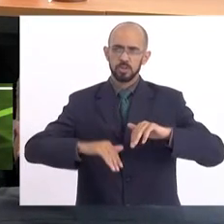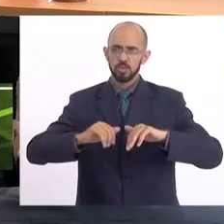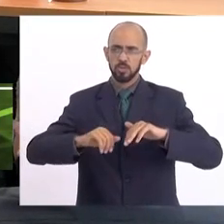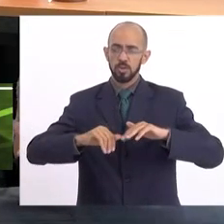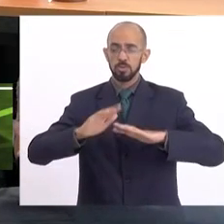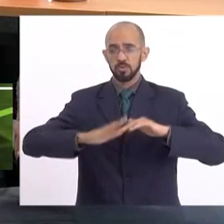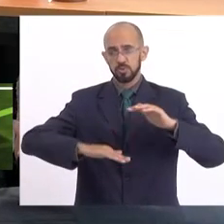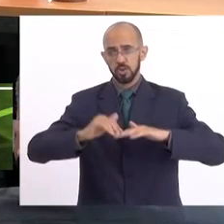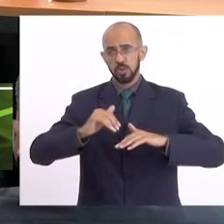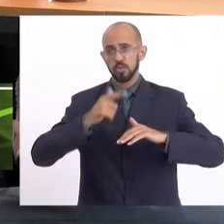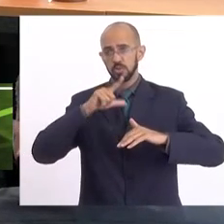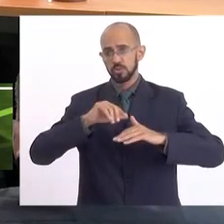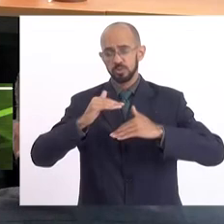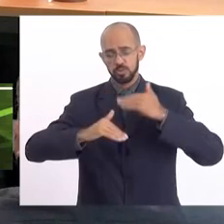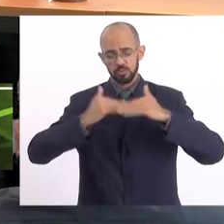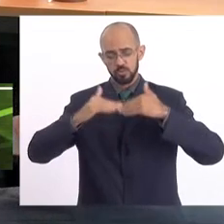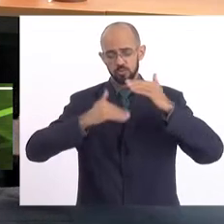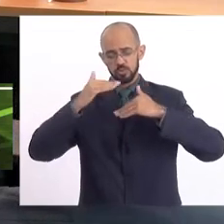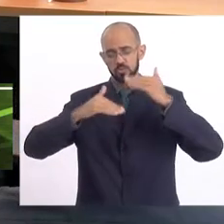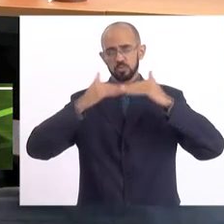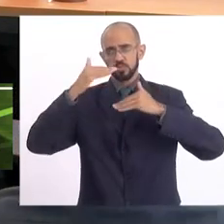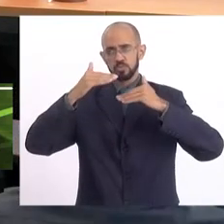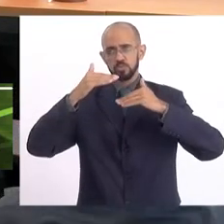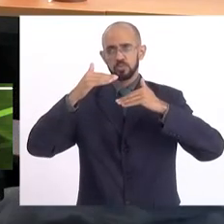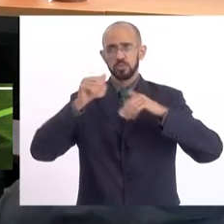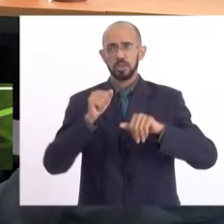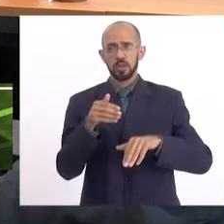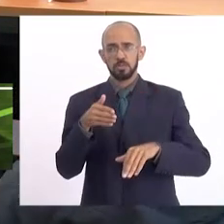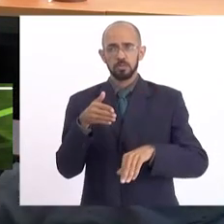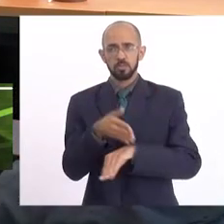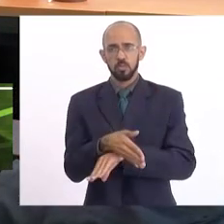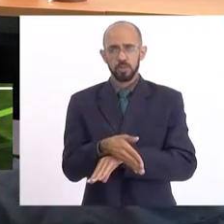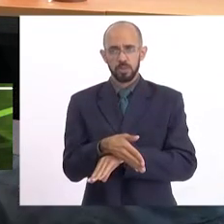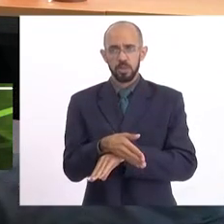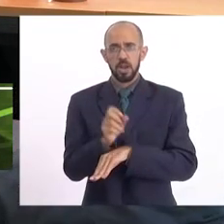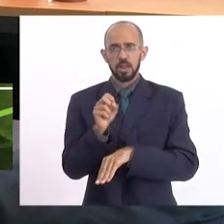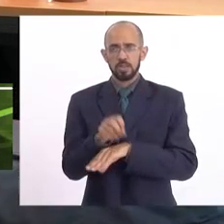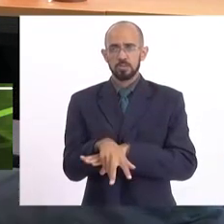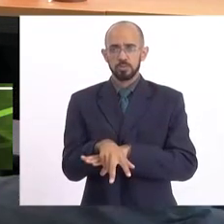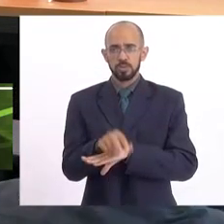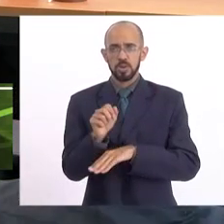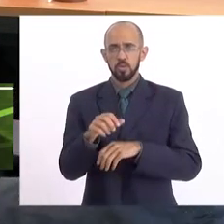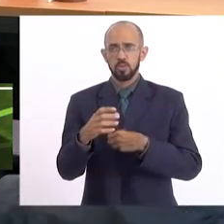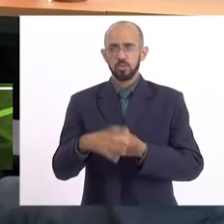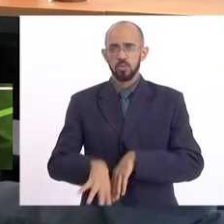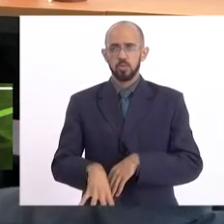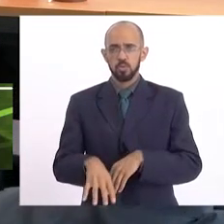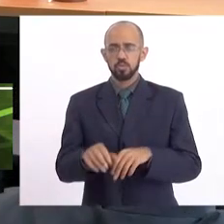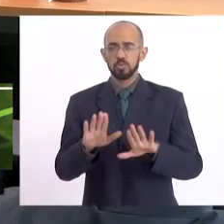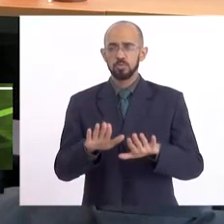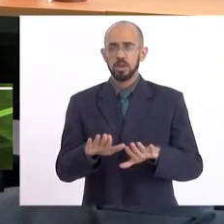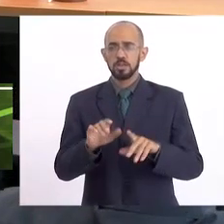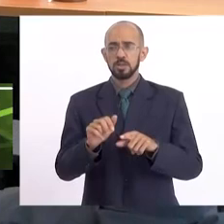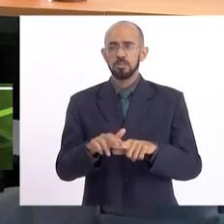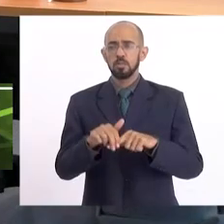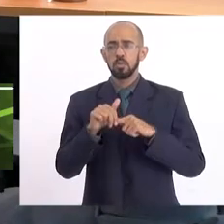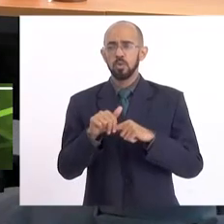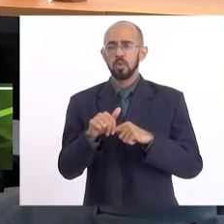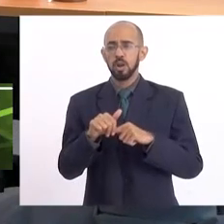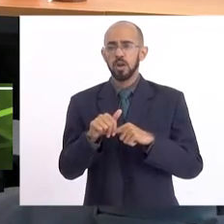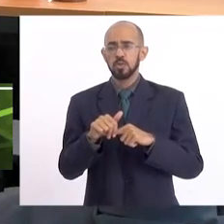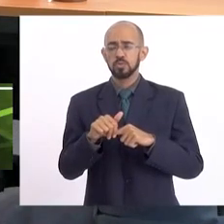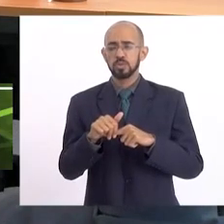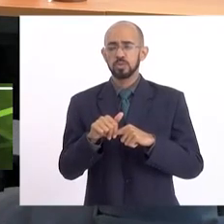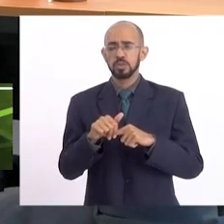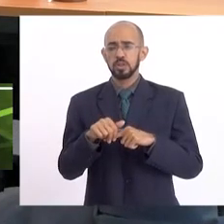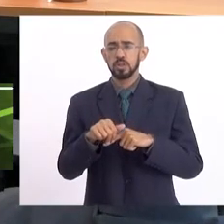que serão ingressados na carreira via concurso público. Mas, em razão da peculiaridade da